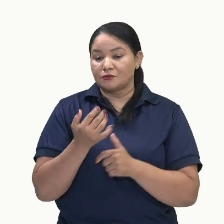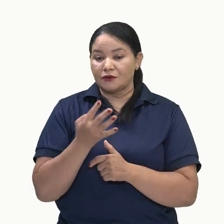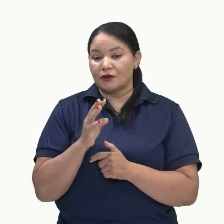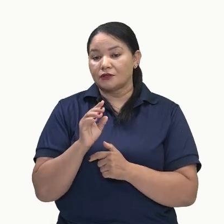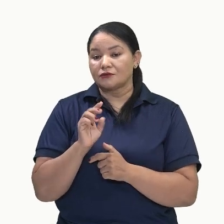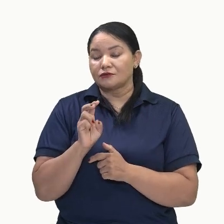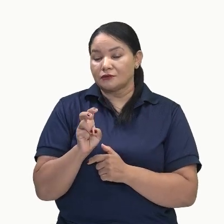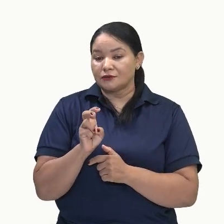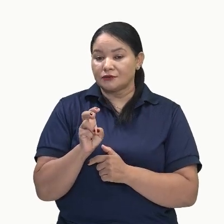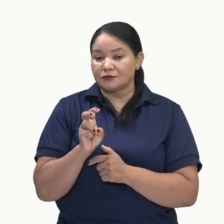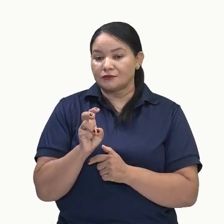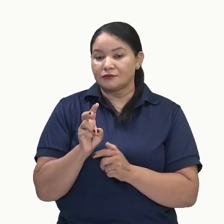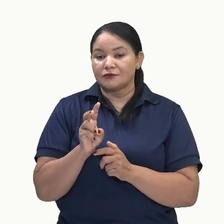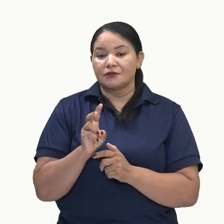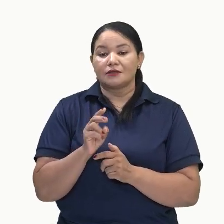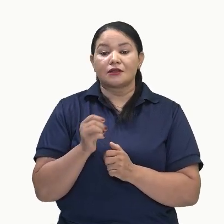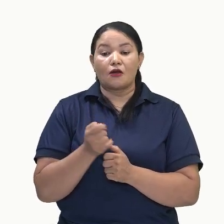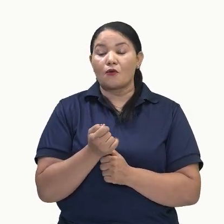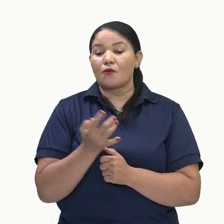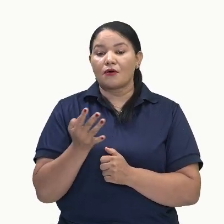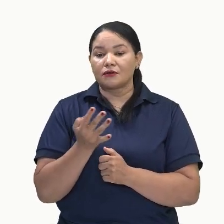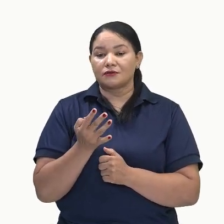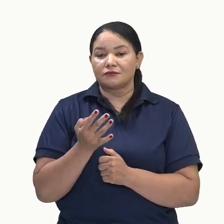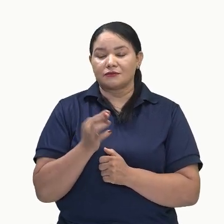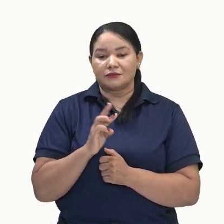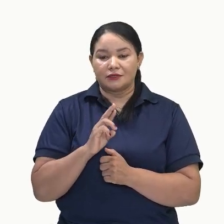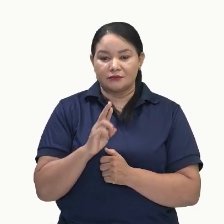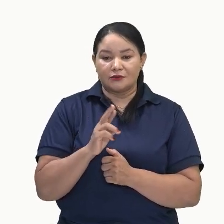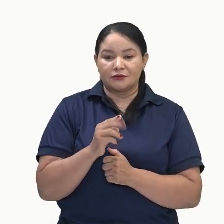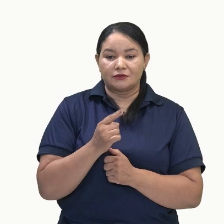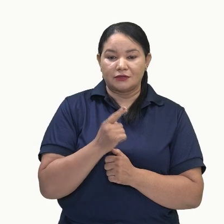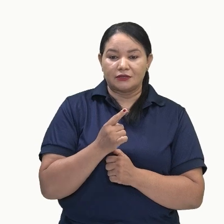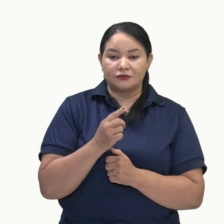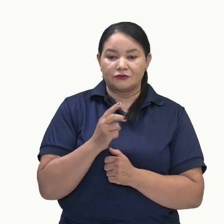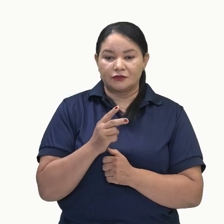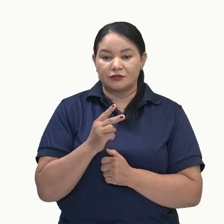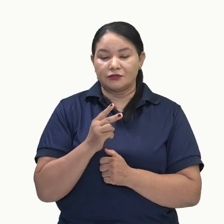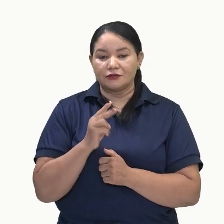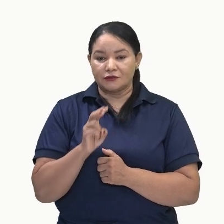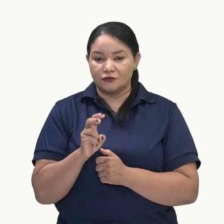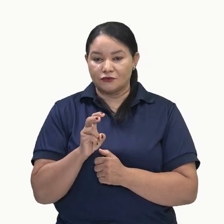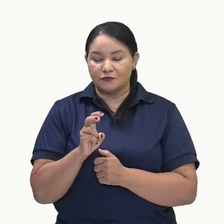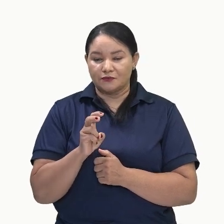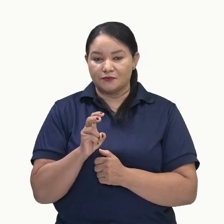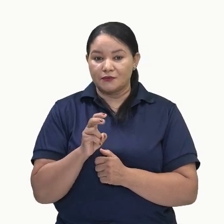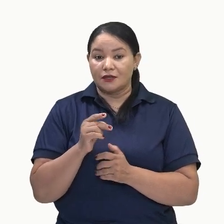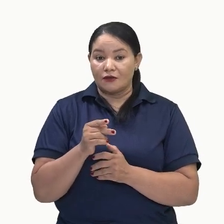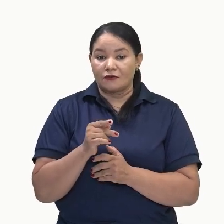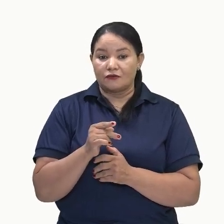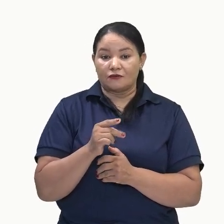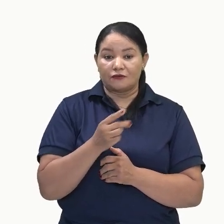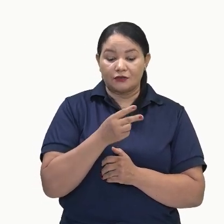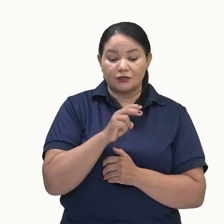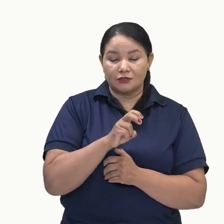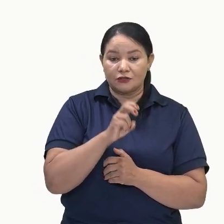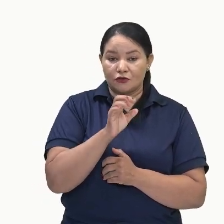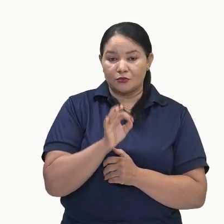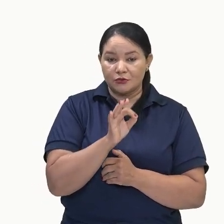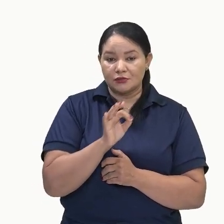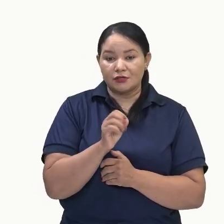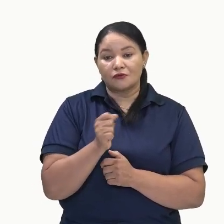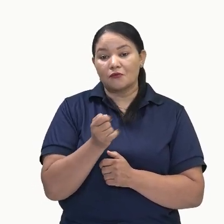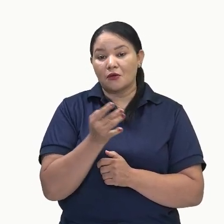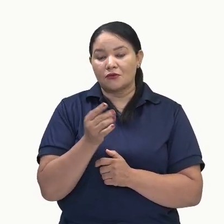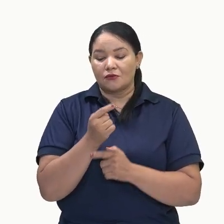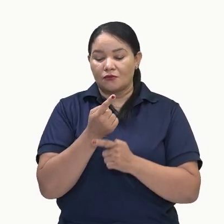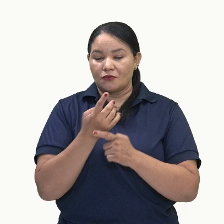4 é 5, 5 vezes 4, 20. Ah, a resposta dá 125. Então, marca bem, 25% é 1/4 do